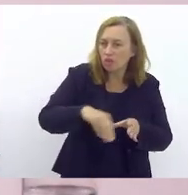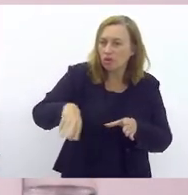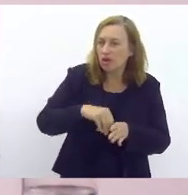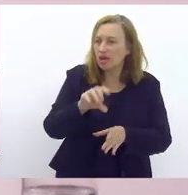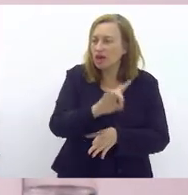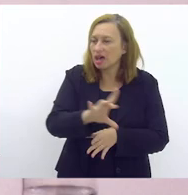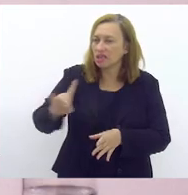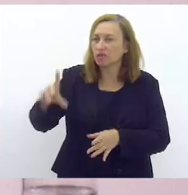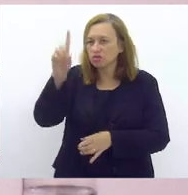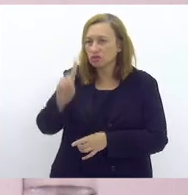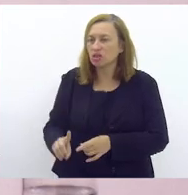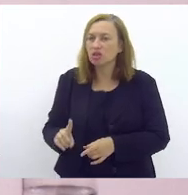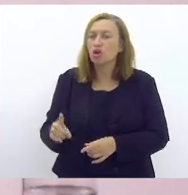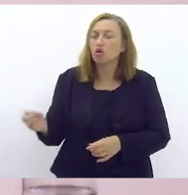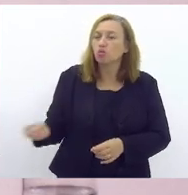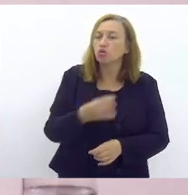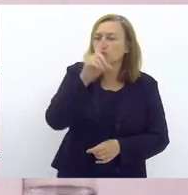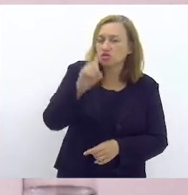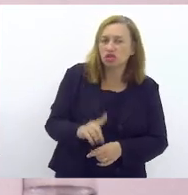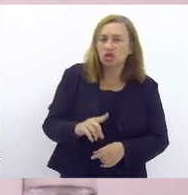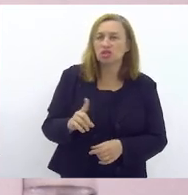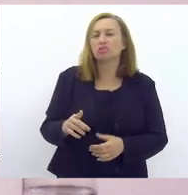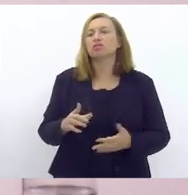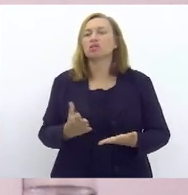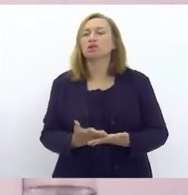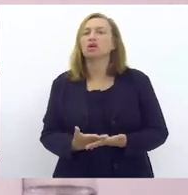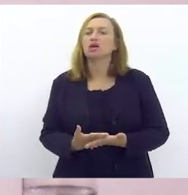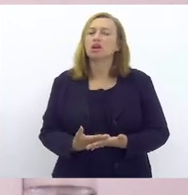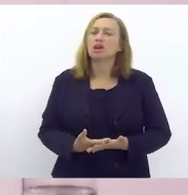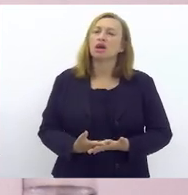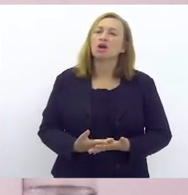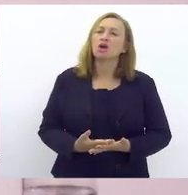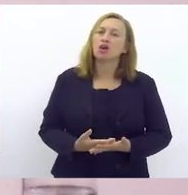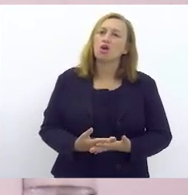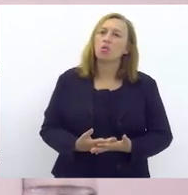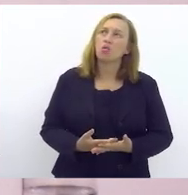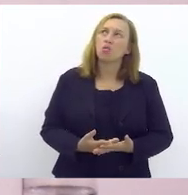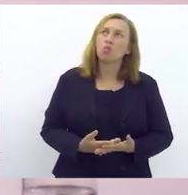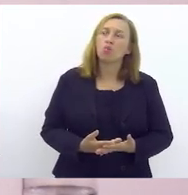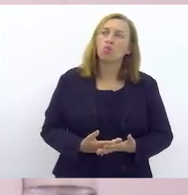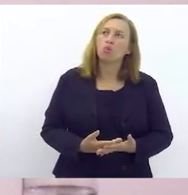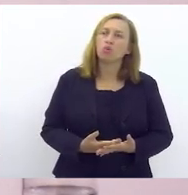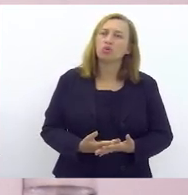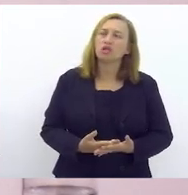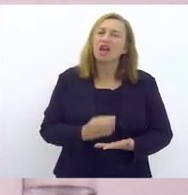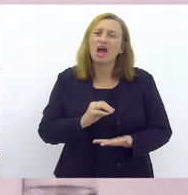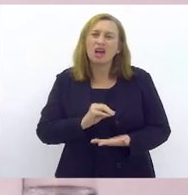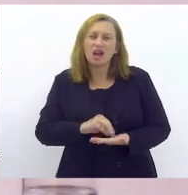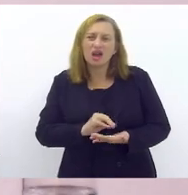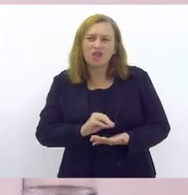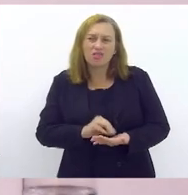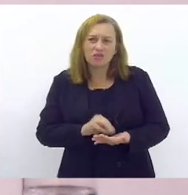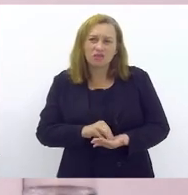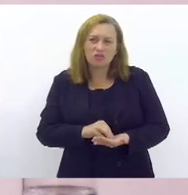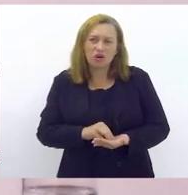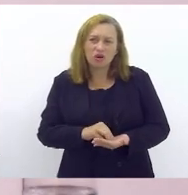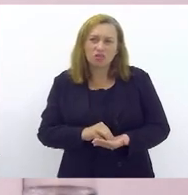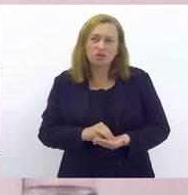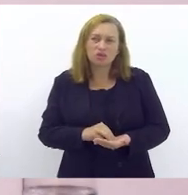nascendo um novo direito. O direito, inclusive, eu cheguei à conclusão que a falta de